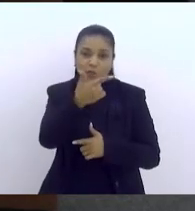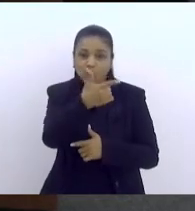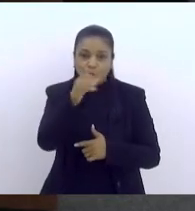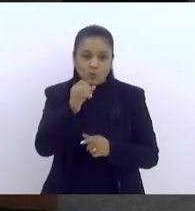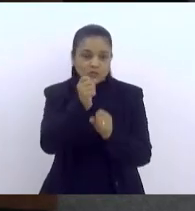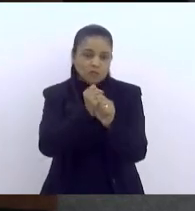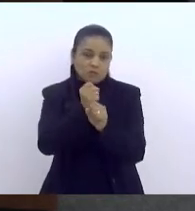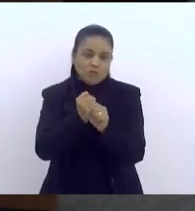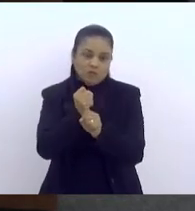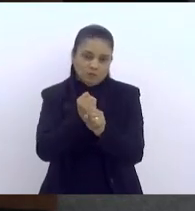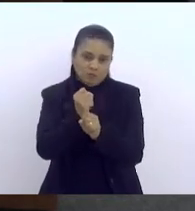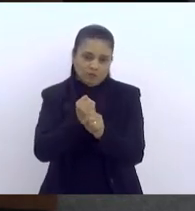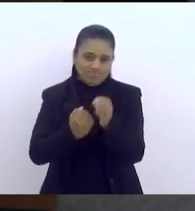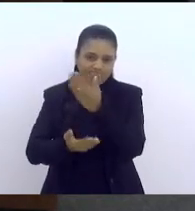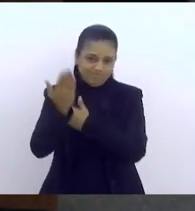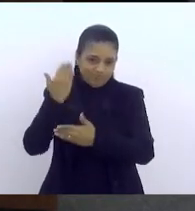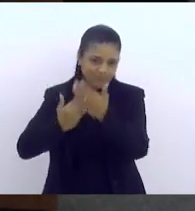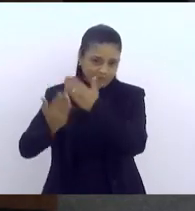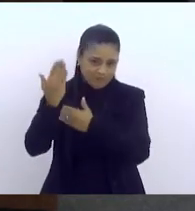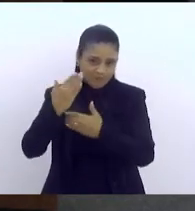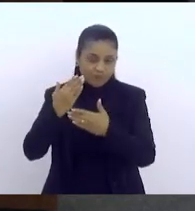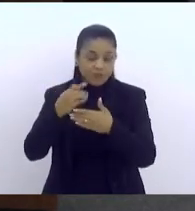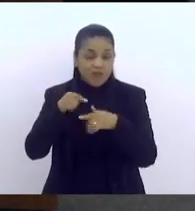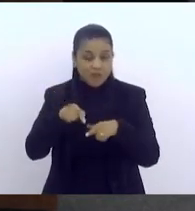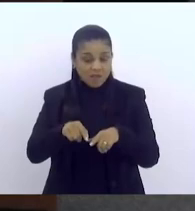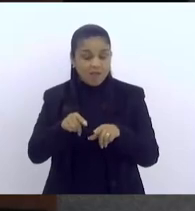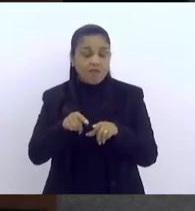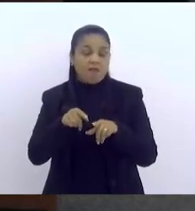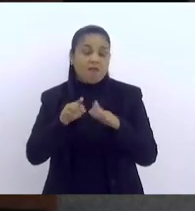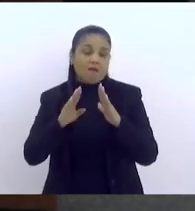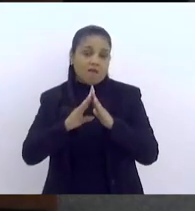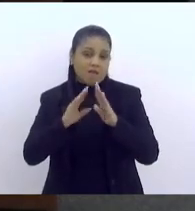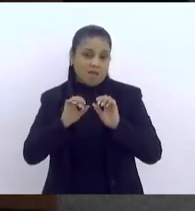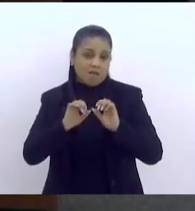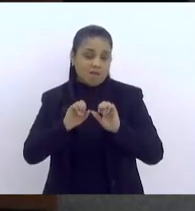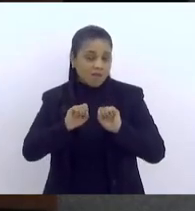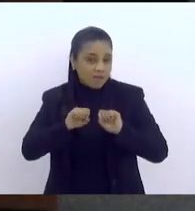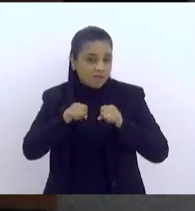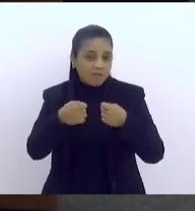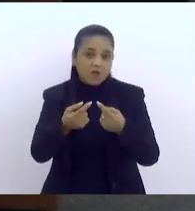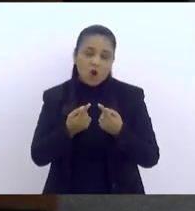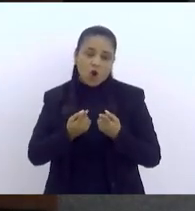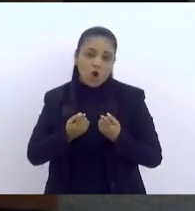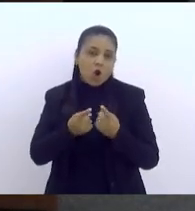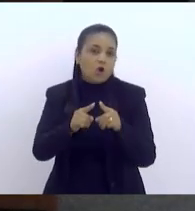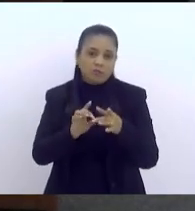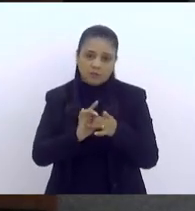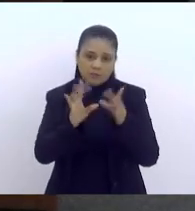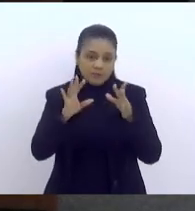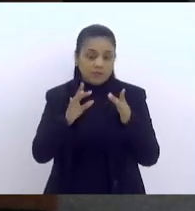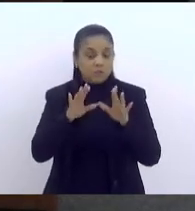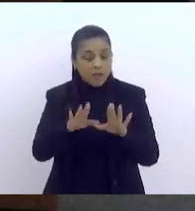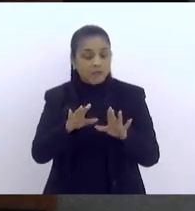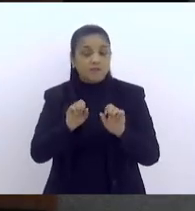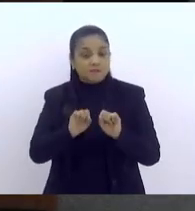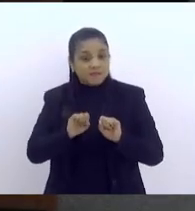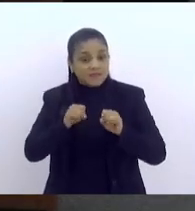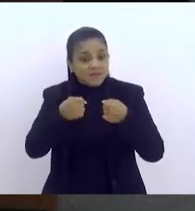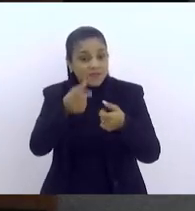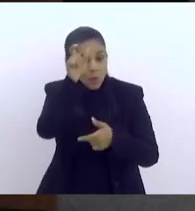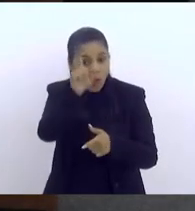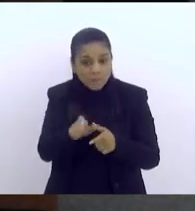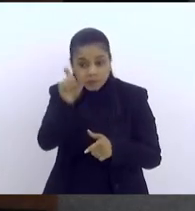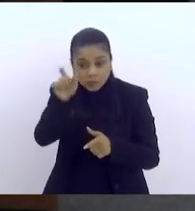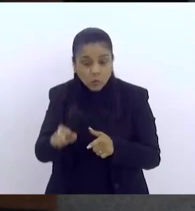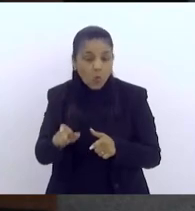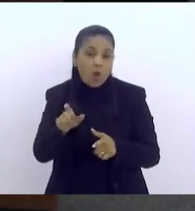casa não combata a liberdade, que essa casa garanta a liberdade, que as pessoas possam ser como elas são, que as pessoas possam amar